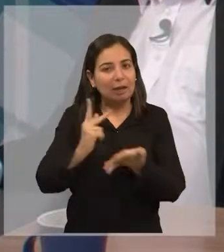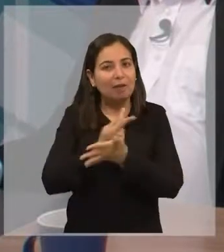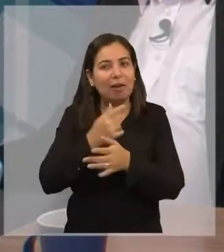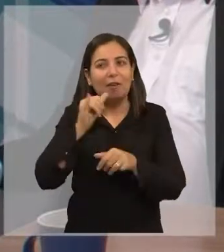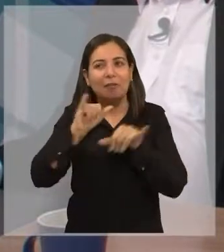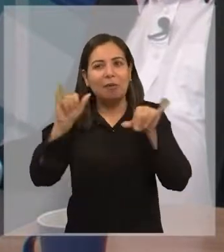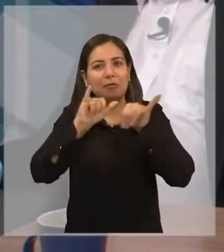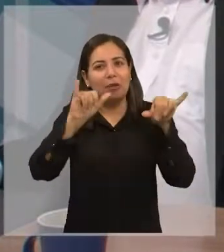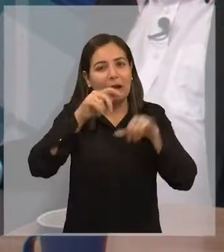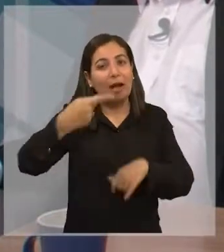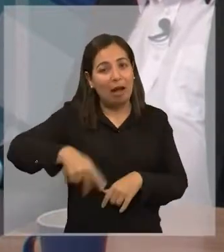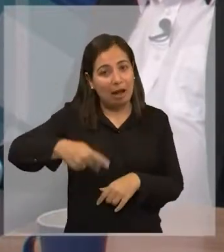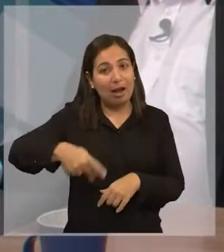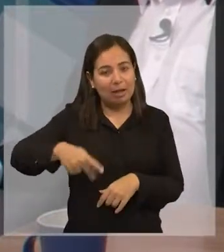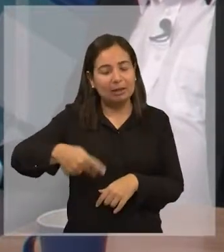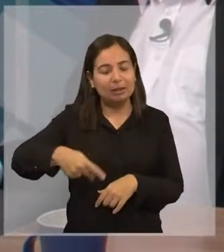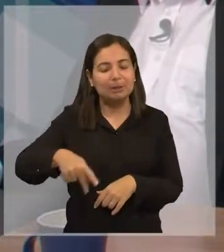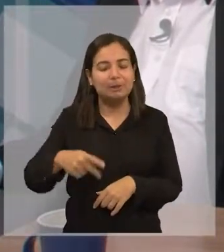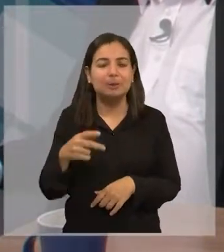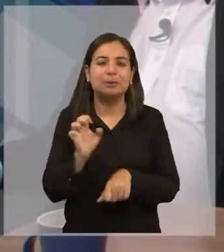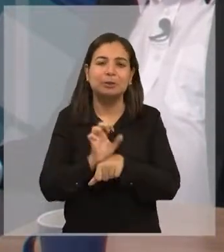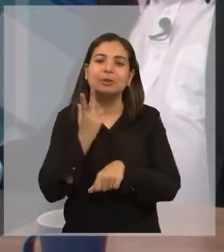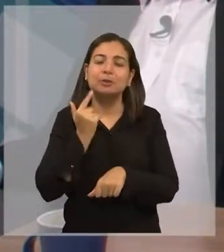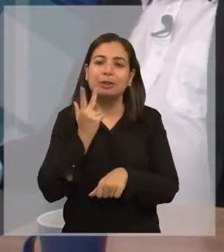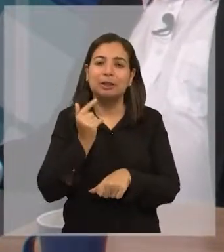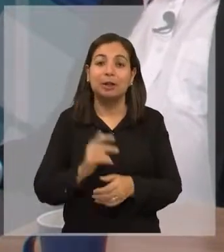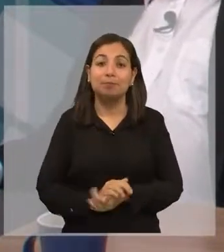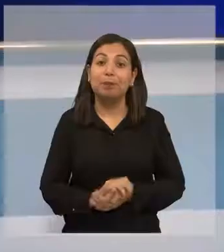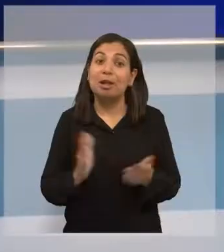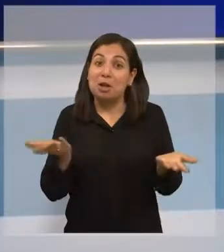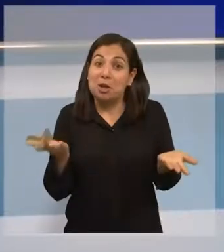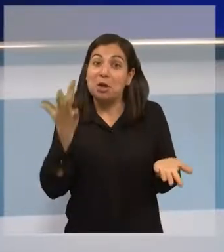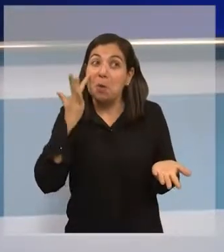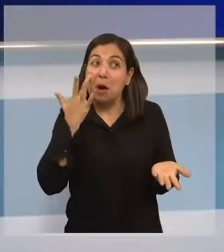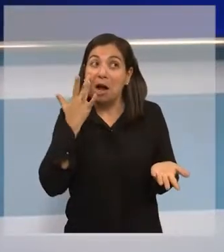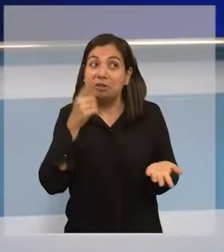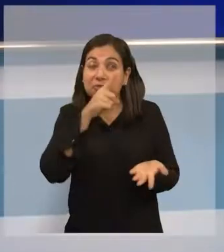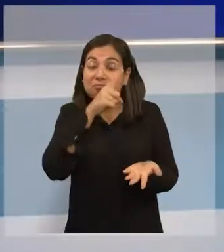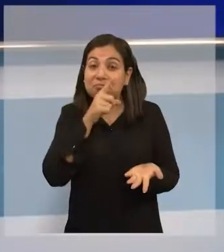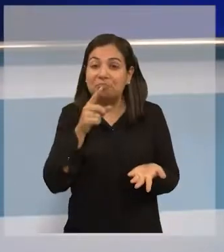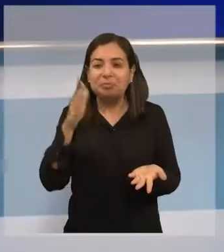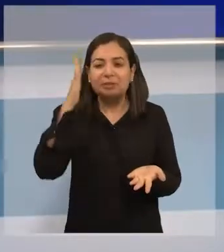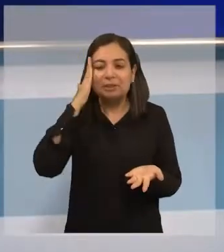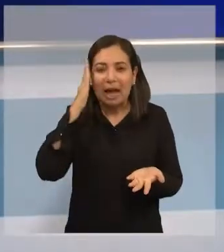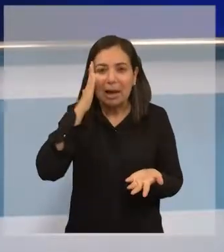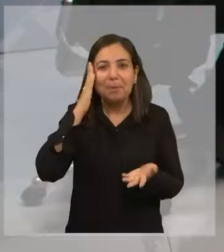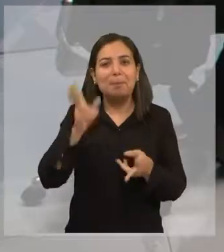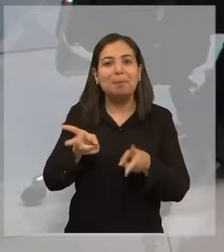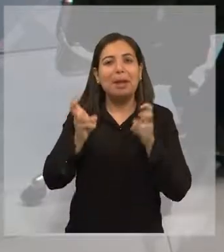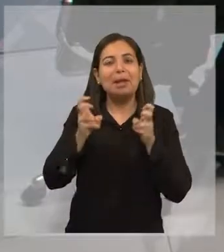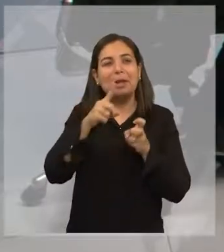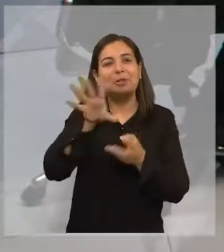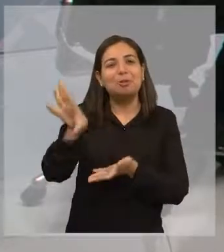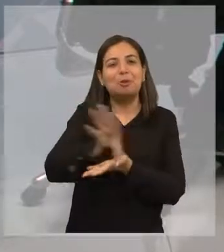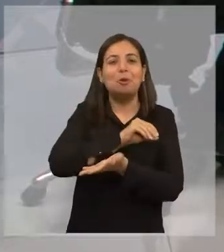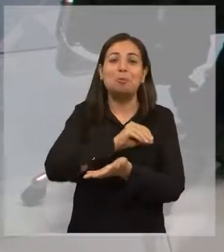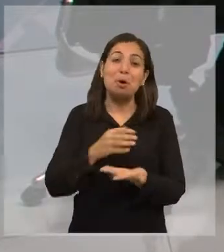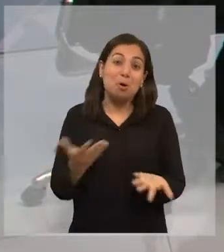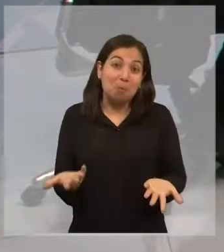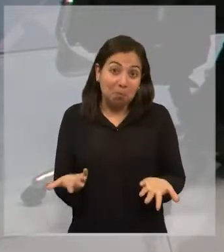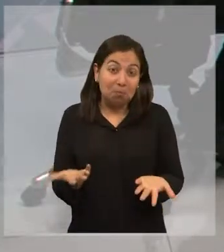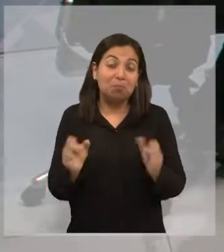Ceará. Pelo visto, fez escola. Bolsonaro estaria fazendo a mesma coisa. Na verdade, Arnaldo, ele não quer